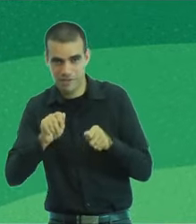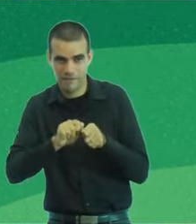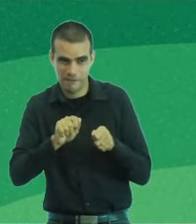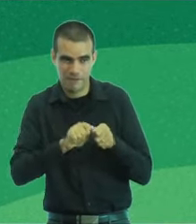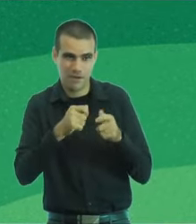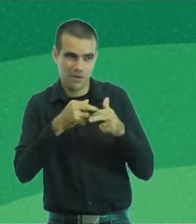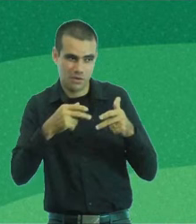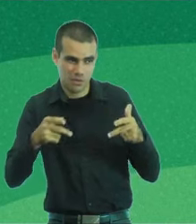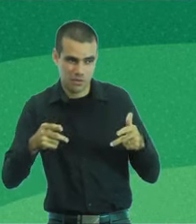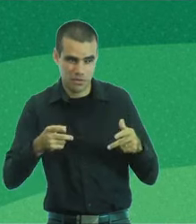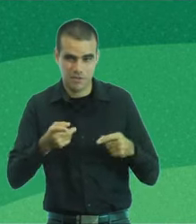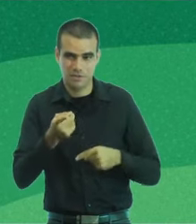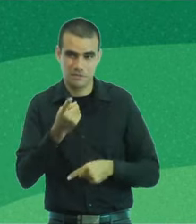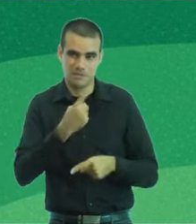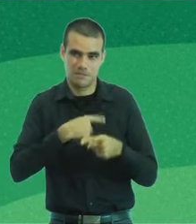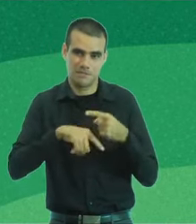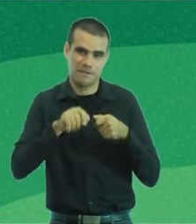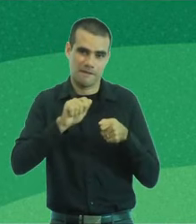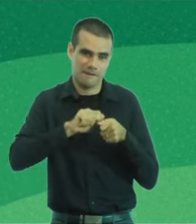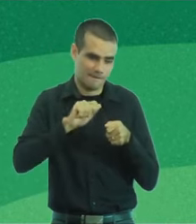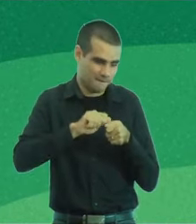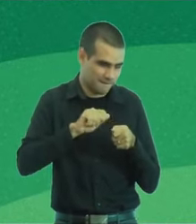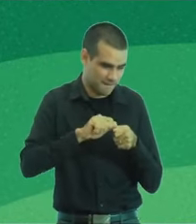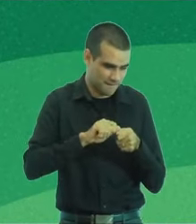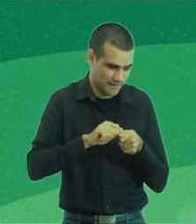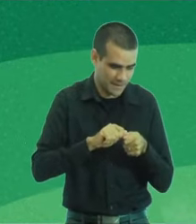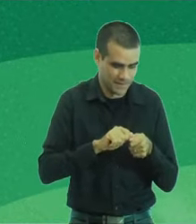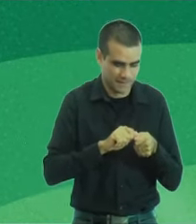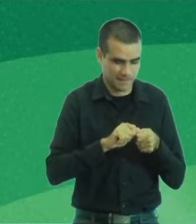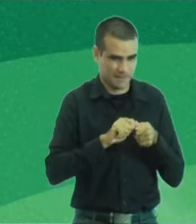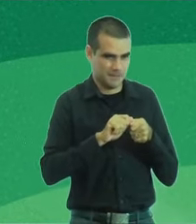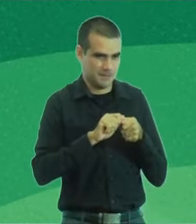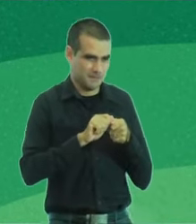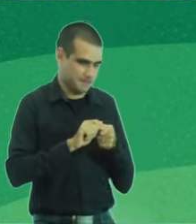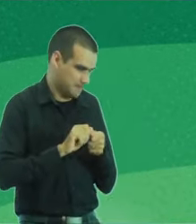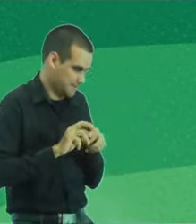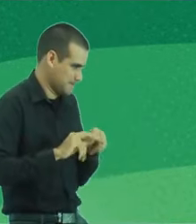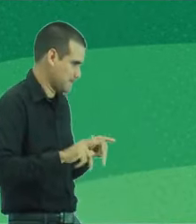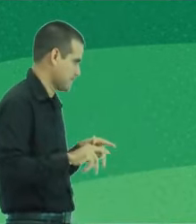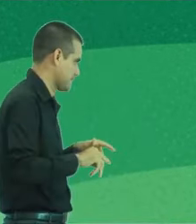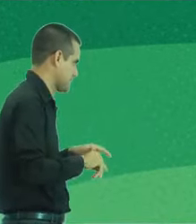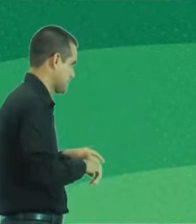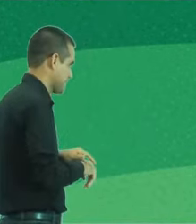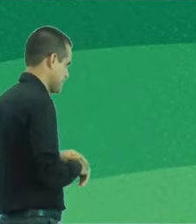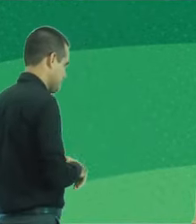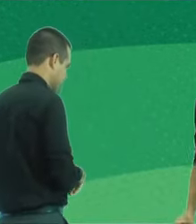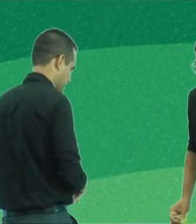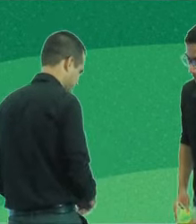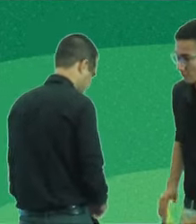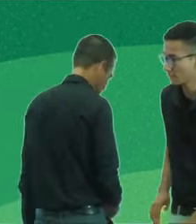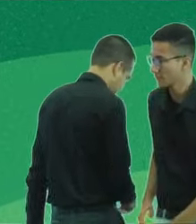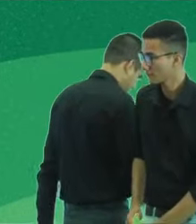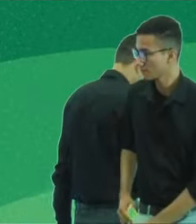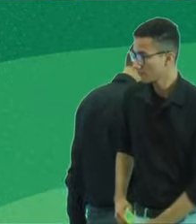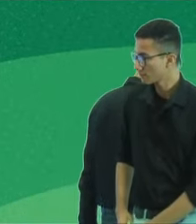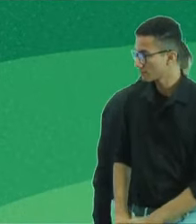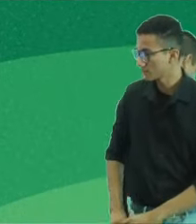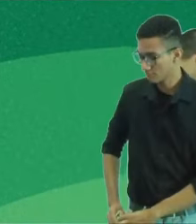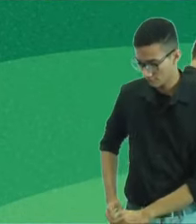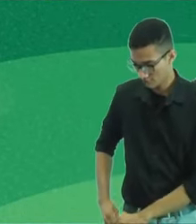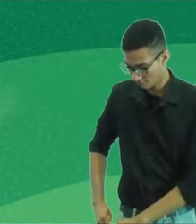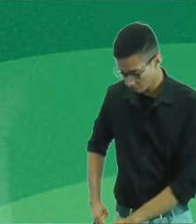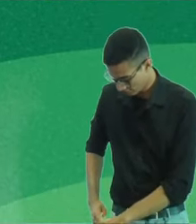incríveis quanto as coisas que eu faço ou também não tô incríveis Quantas coisas que eu faço porque elas são mais incríveis então